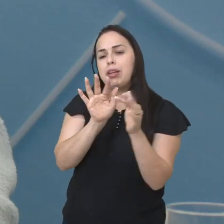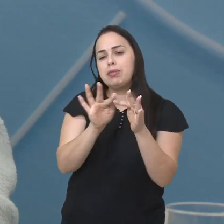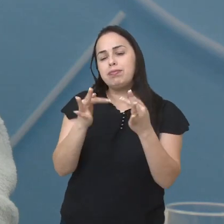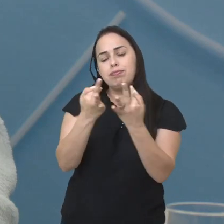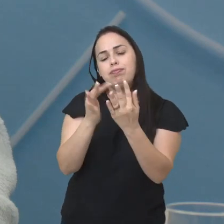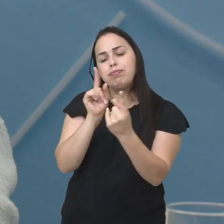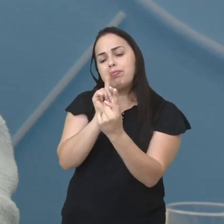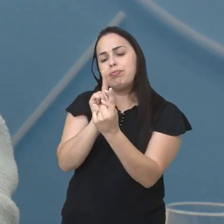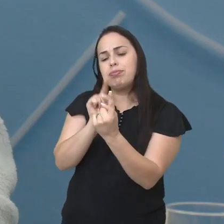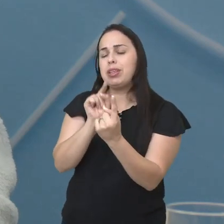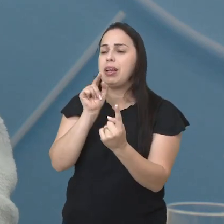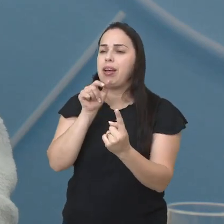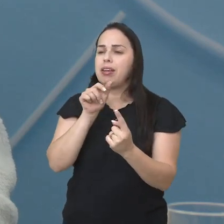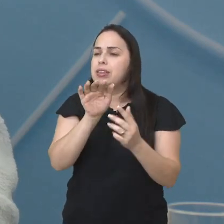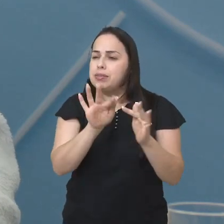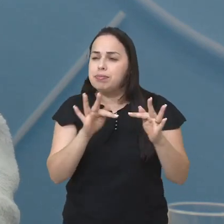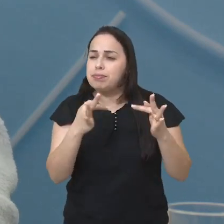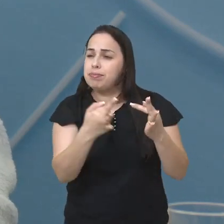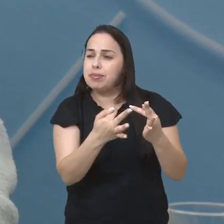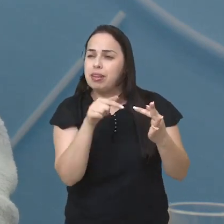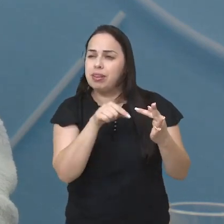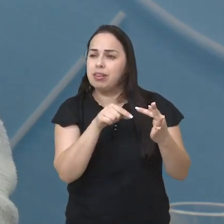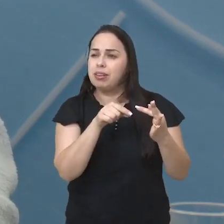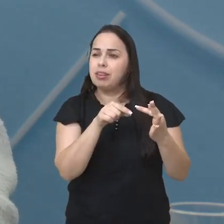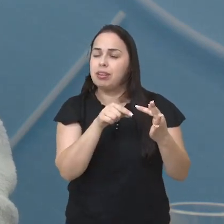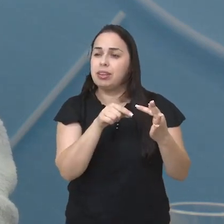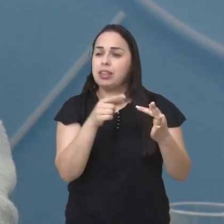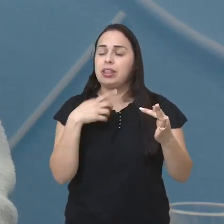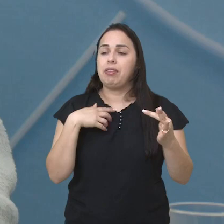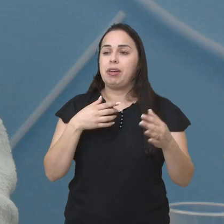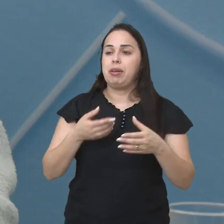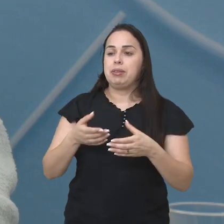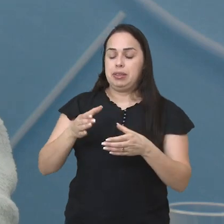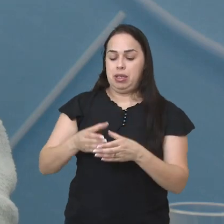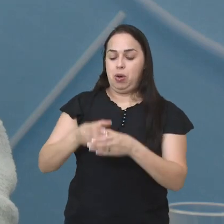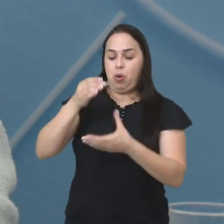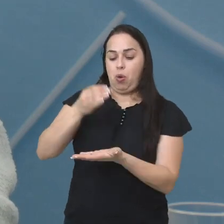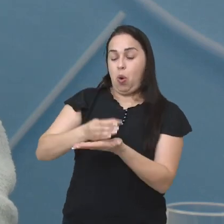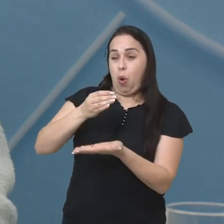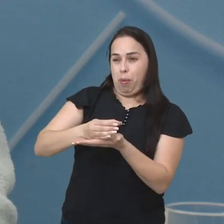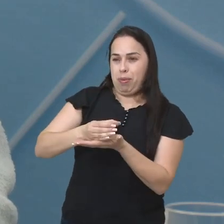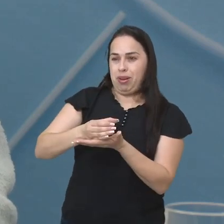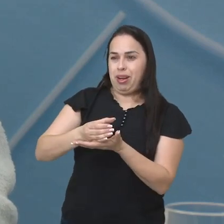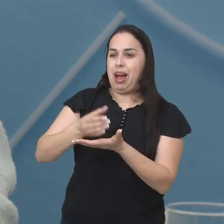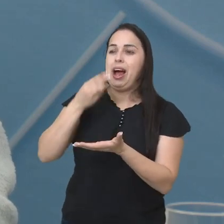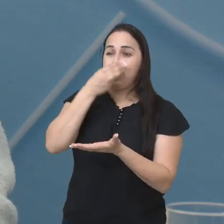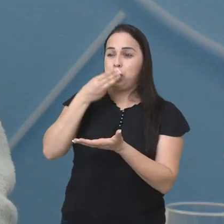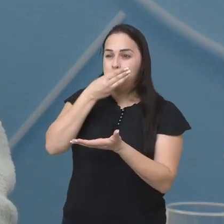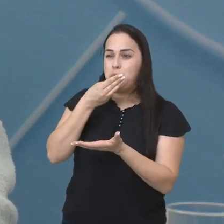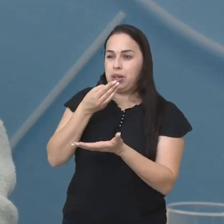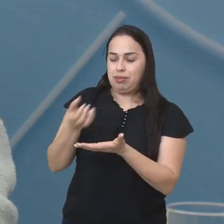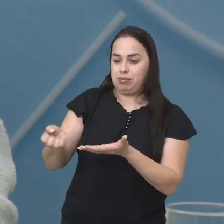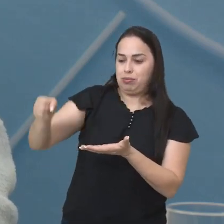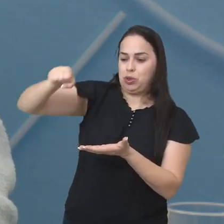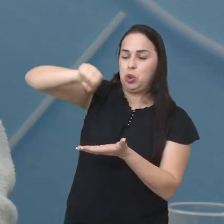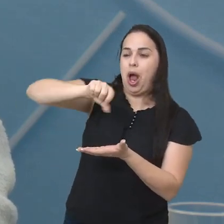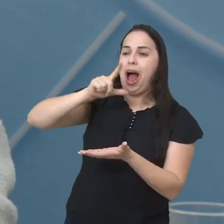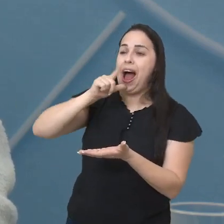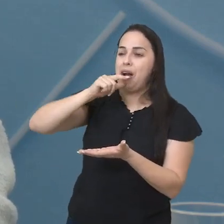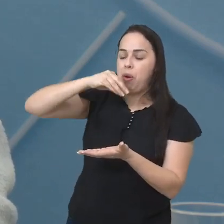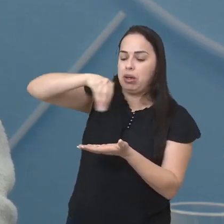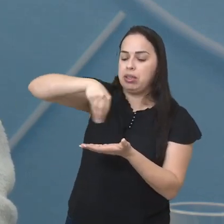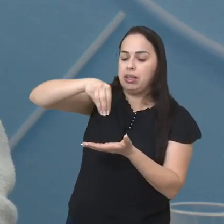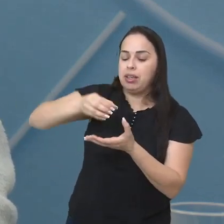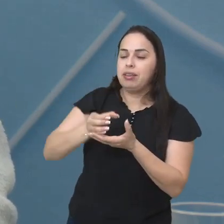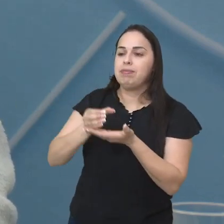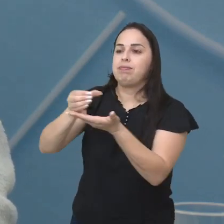que estavam diluindo açúcar em água para dar leite para a criança, porque não estava conseguindo. Então, assim, eu acho que